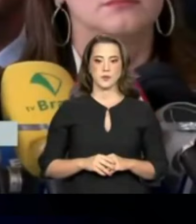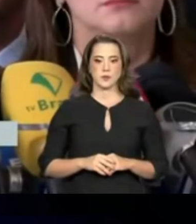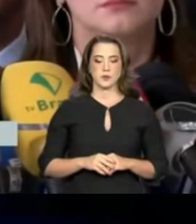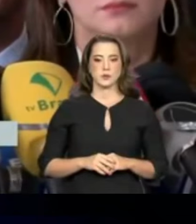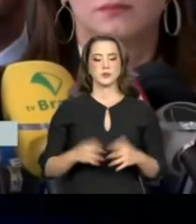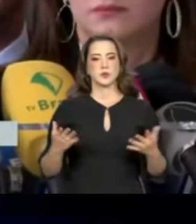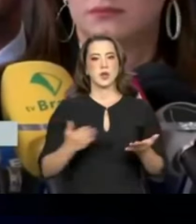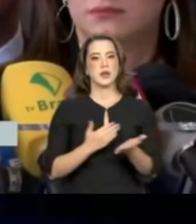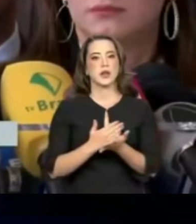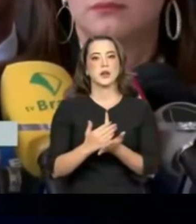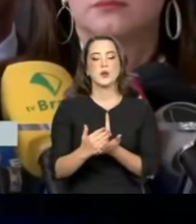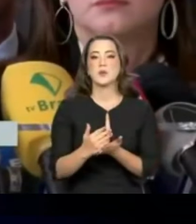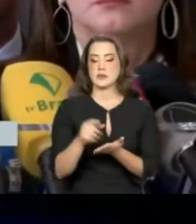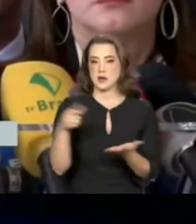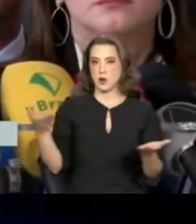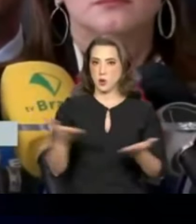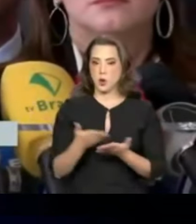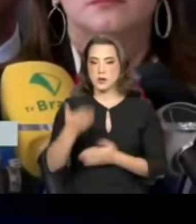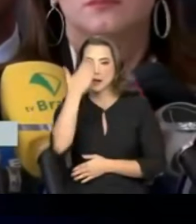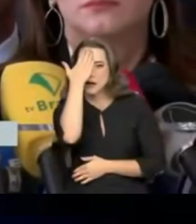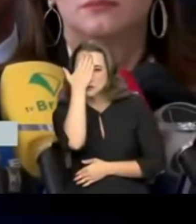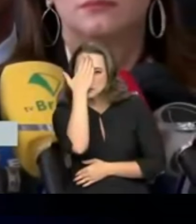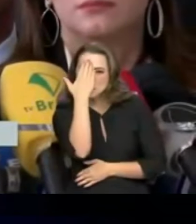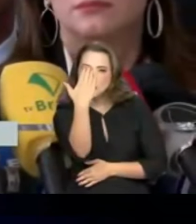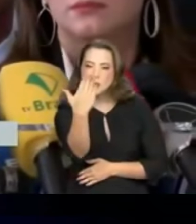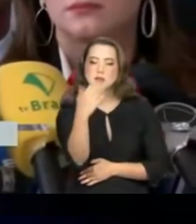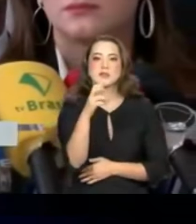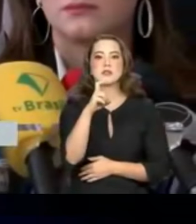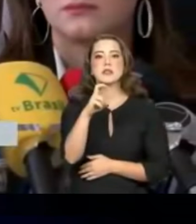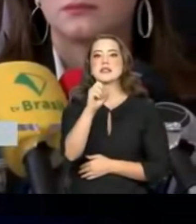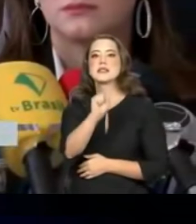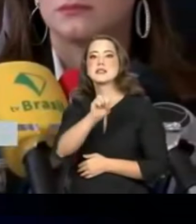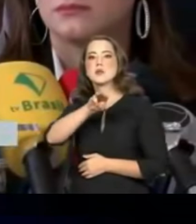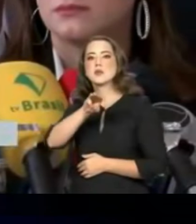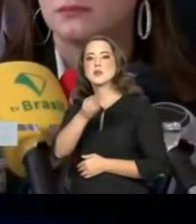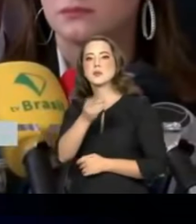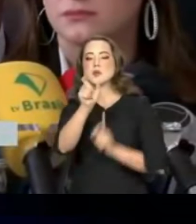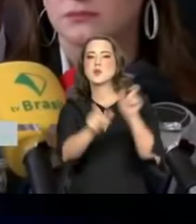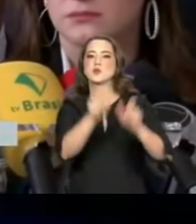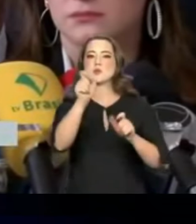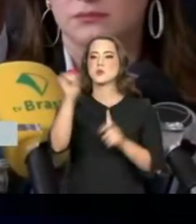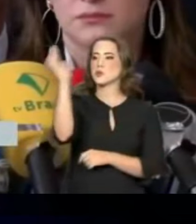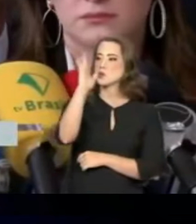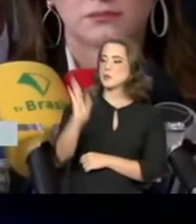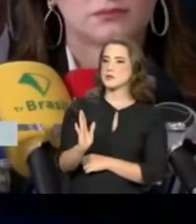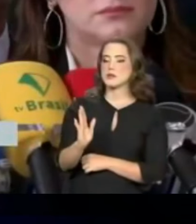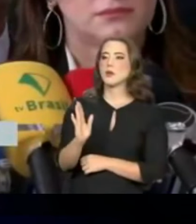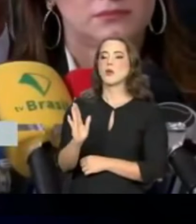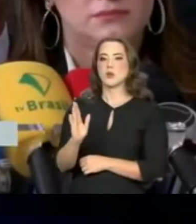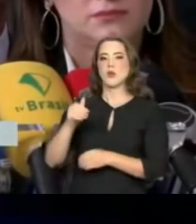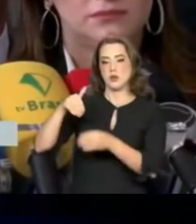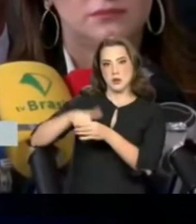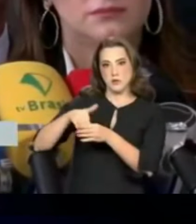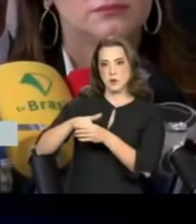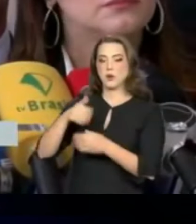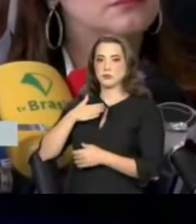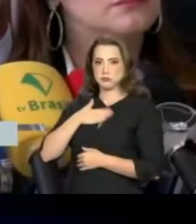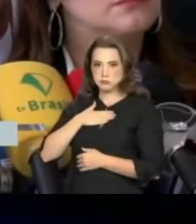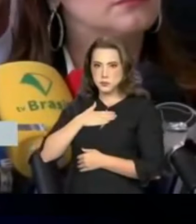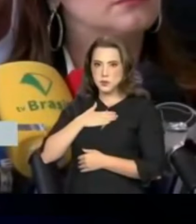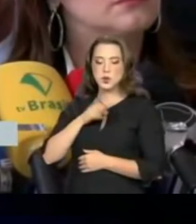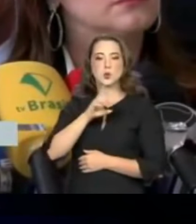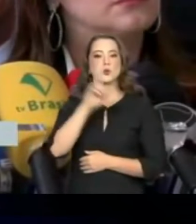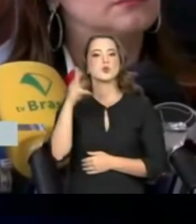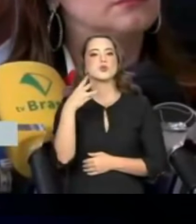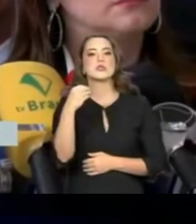também saber das novidades, o que acontece, o que vai ocorrer, né? É, porque um adversário chega